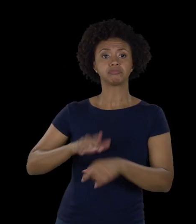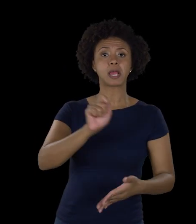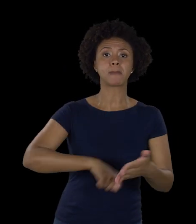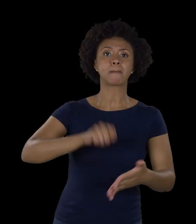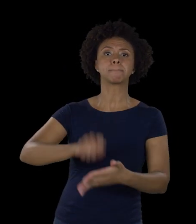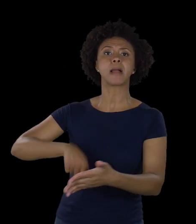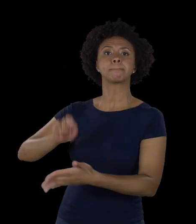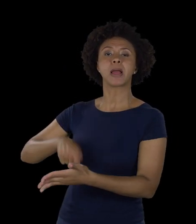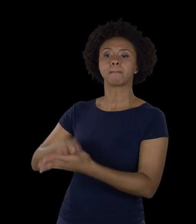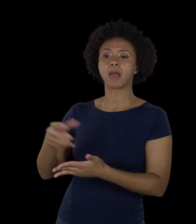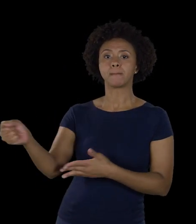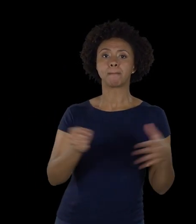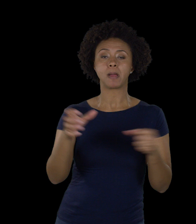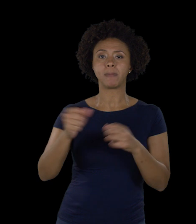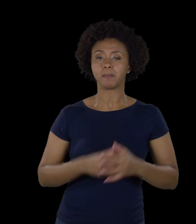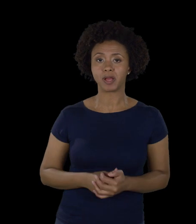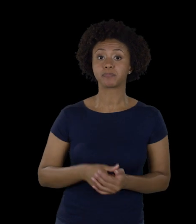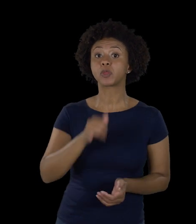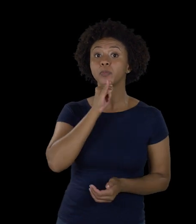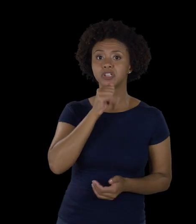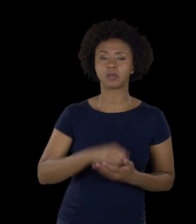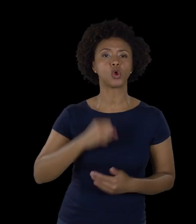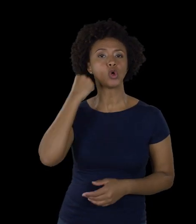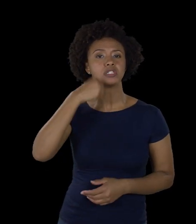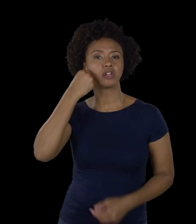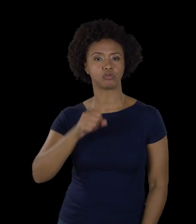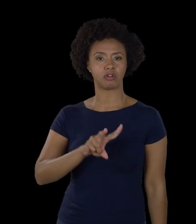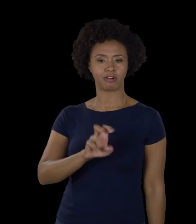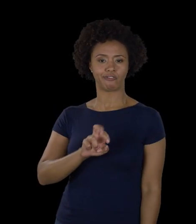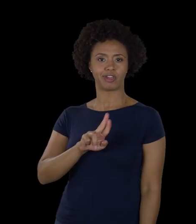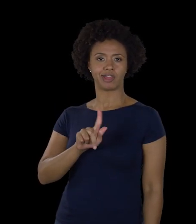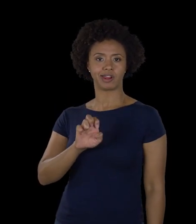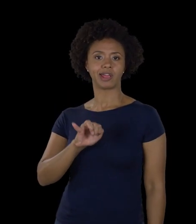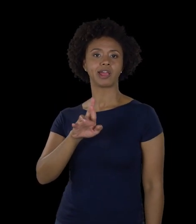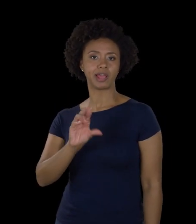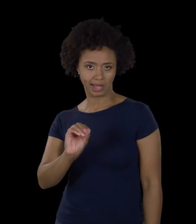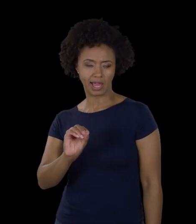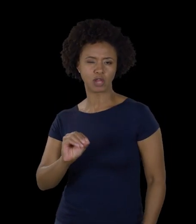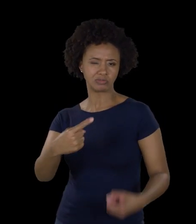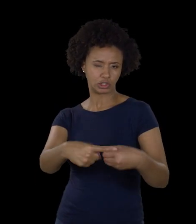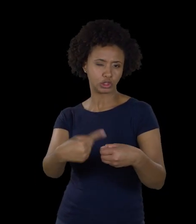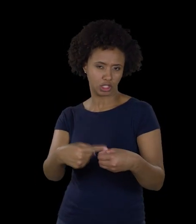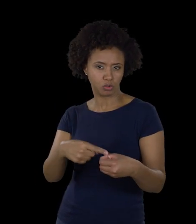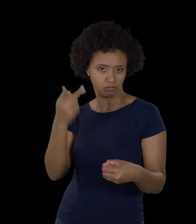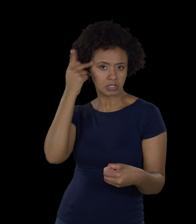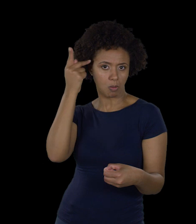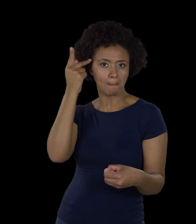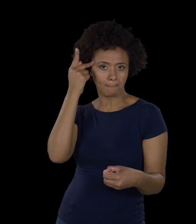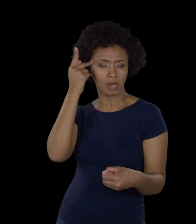essa contratação. Um dos casos mais emblemáticos é do senador Vergueiro, na fazenda Bicaba, no